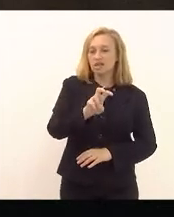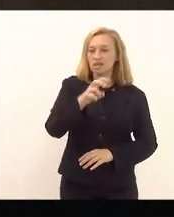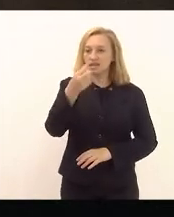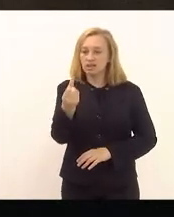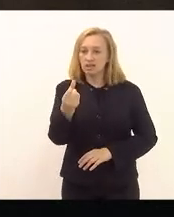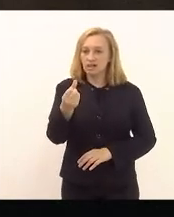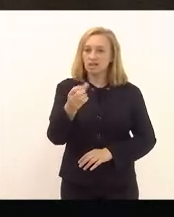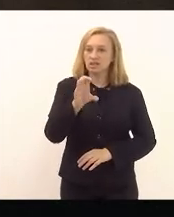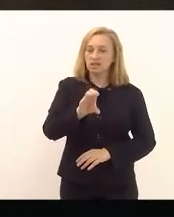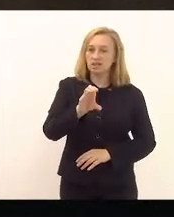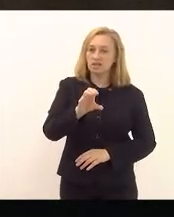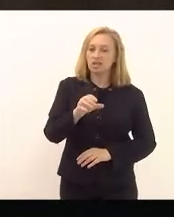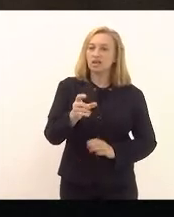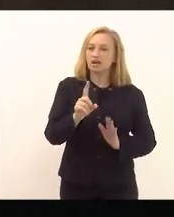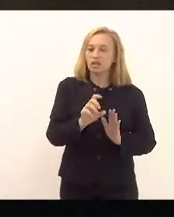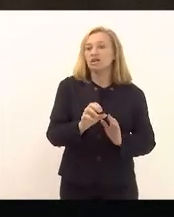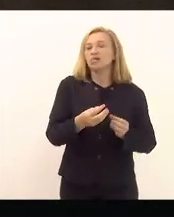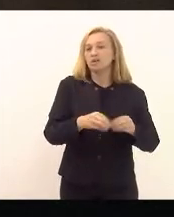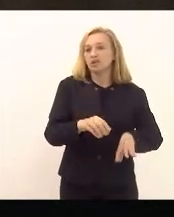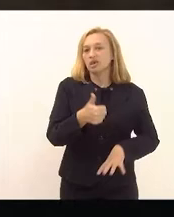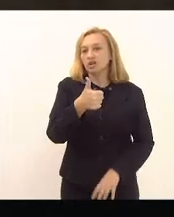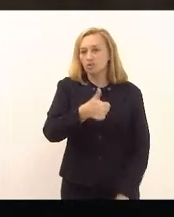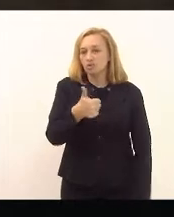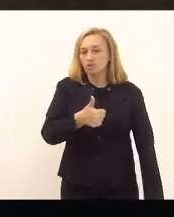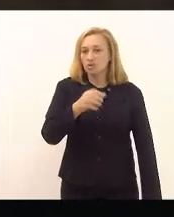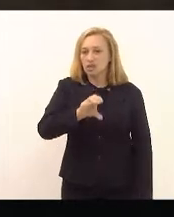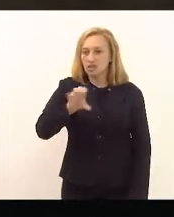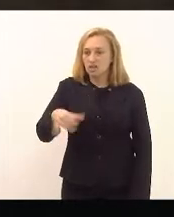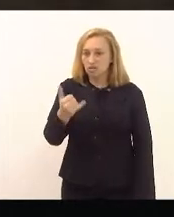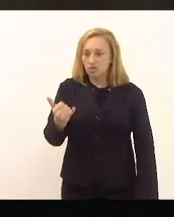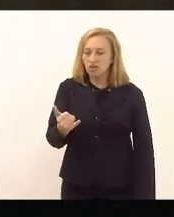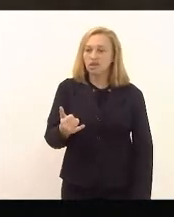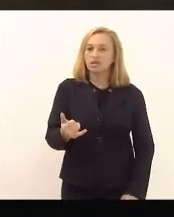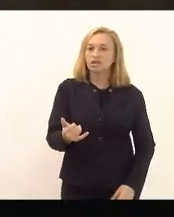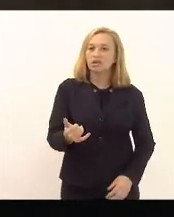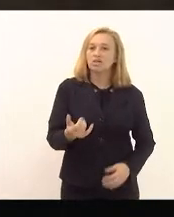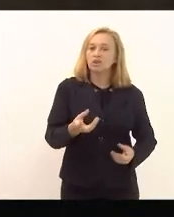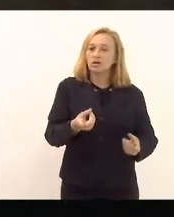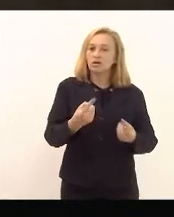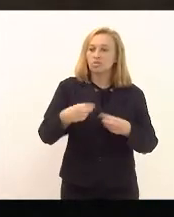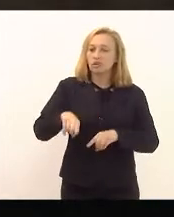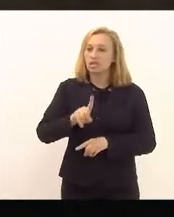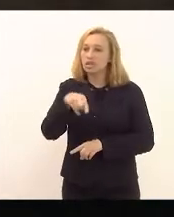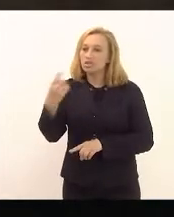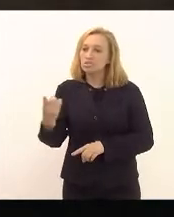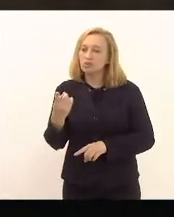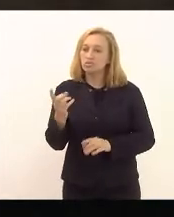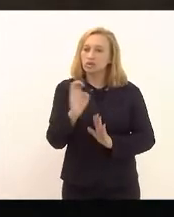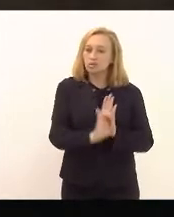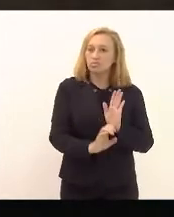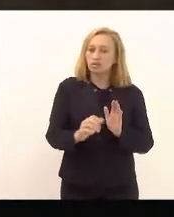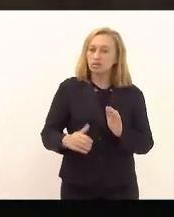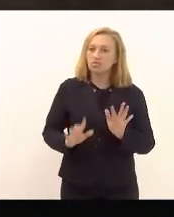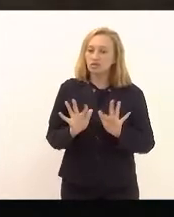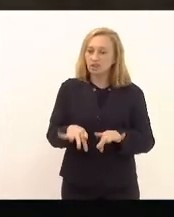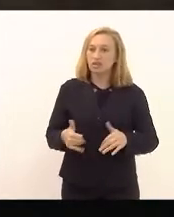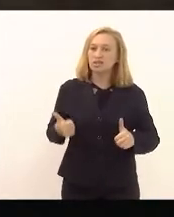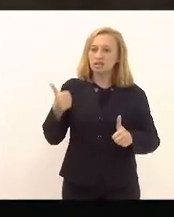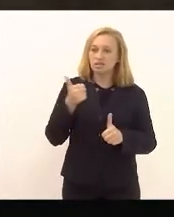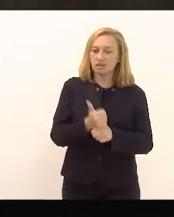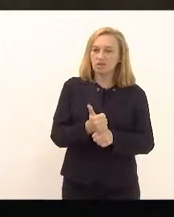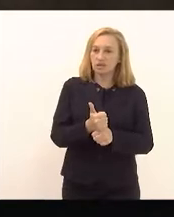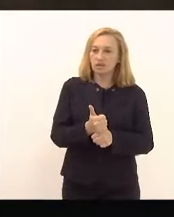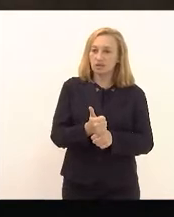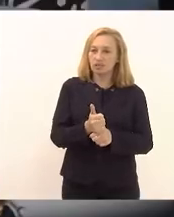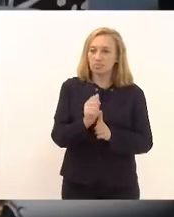pela emenda 1 da CCJ, emendas 3 pela emenda 1 da CCJ, contrárias às demais emendas, concluindo por substitutivo, pedindo forma final